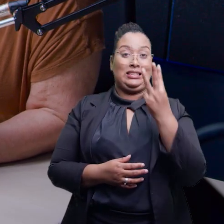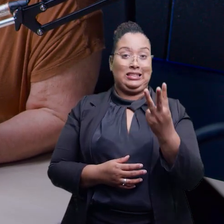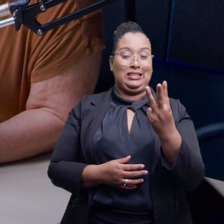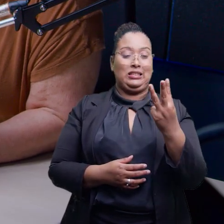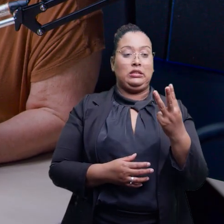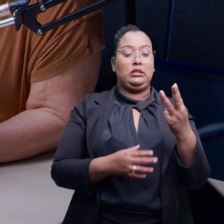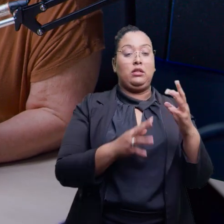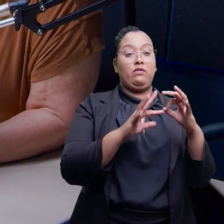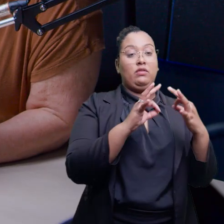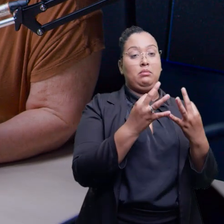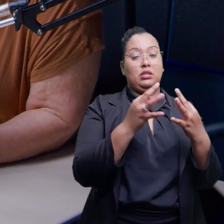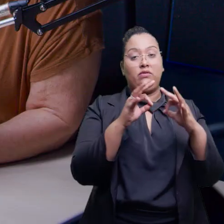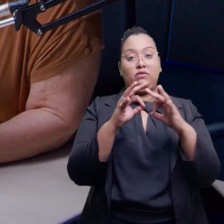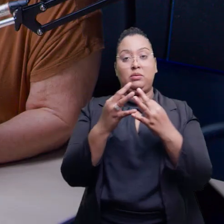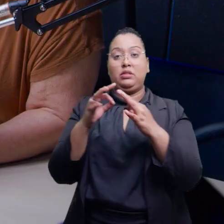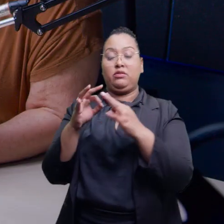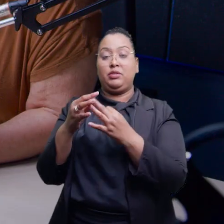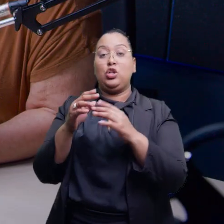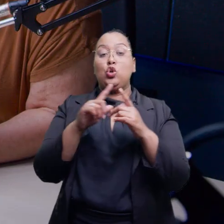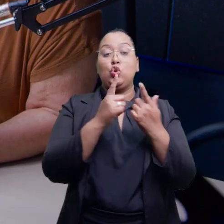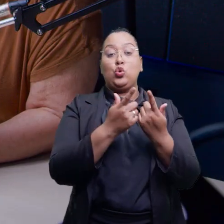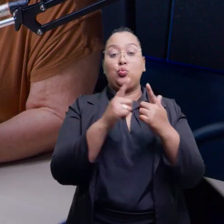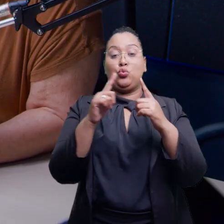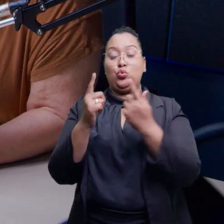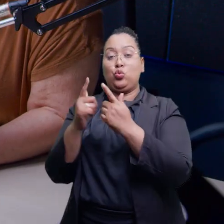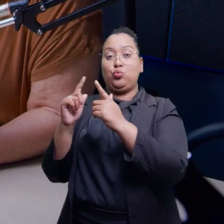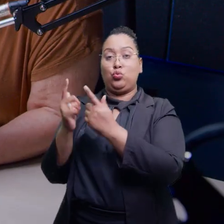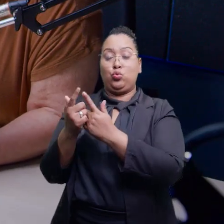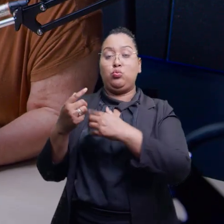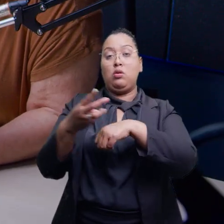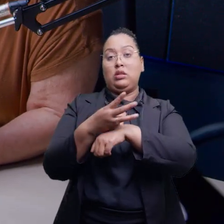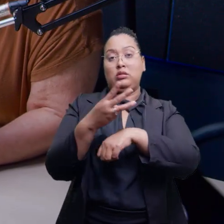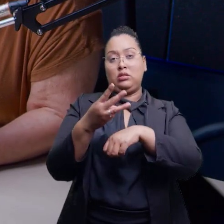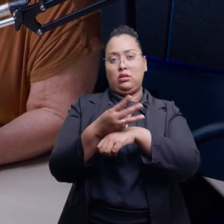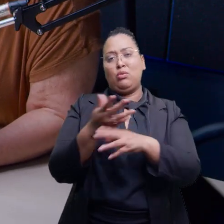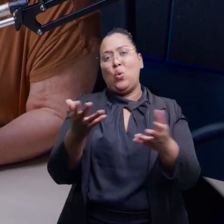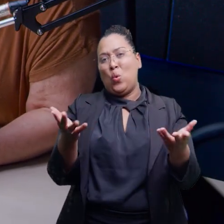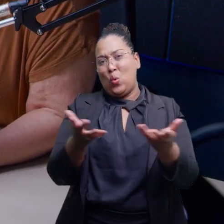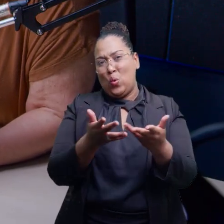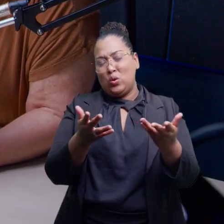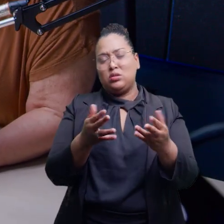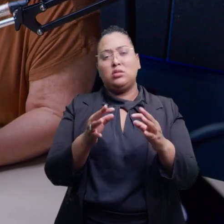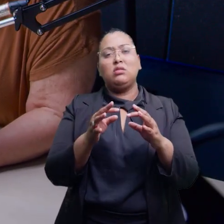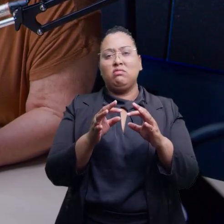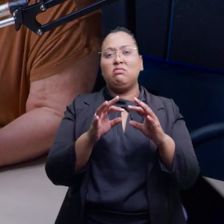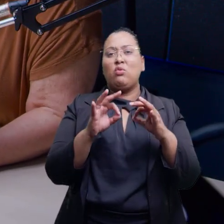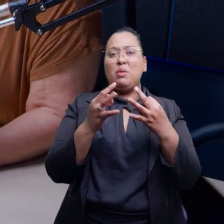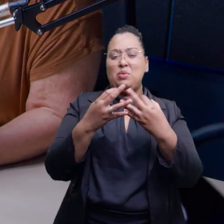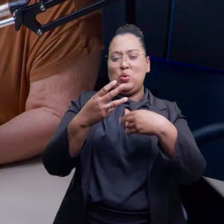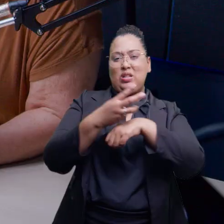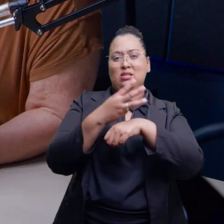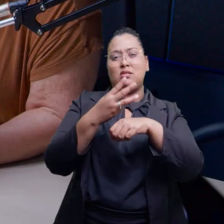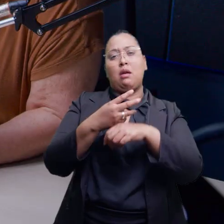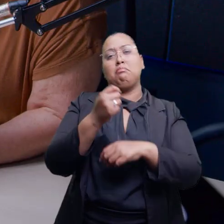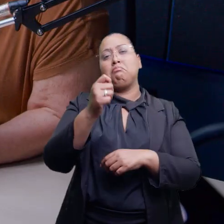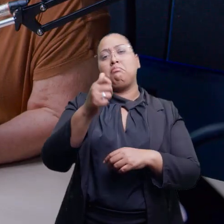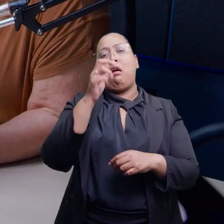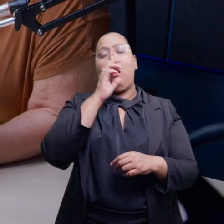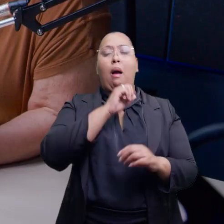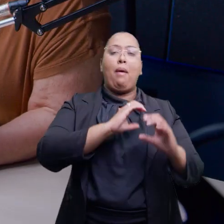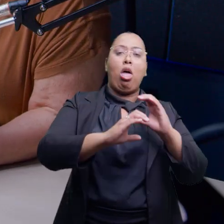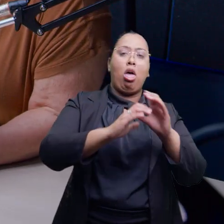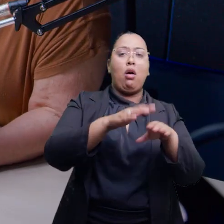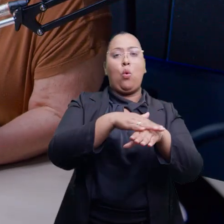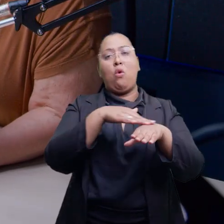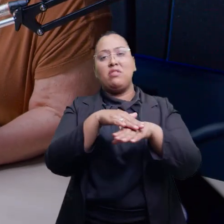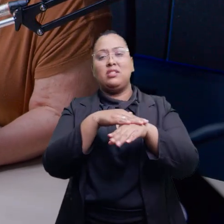3 grupos de família no WhatsApp, né? O WhatsApp hoje é uma forma de comunicação muito rápida,